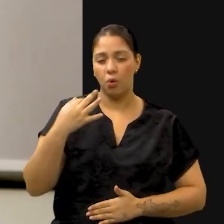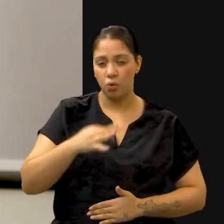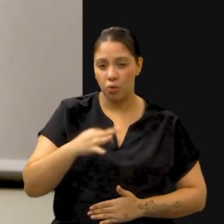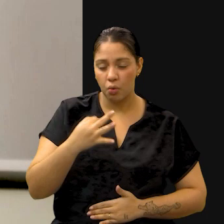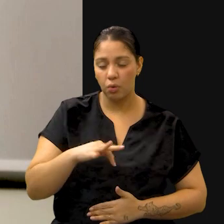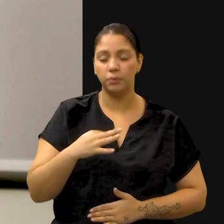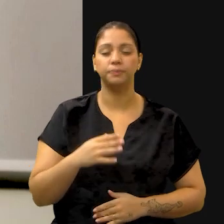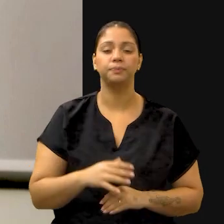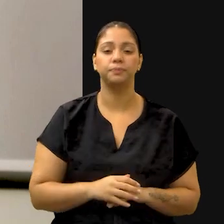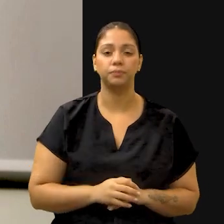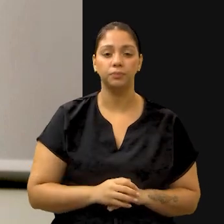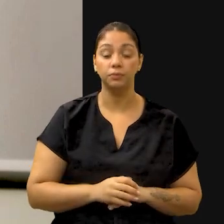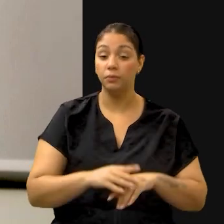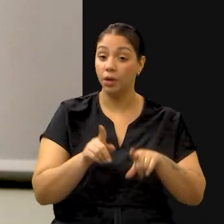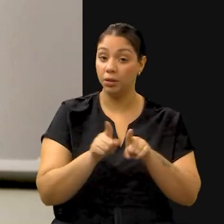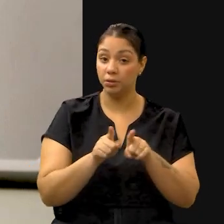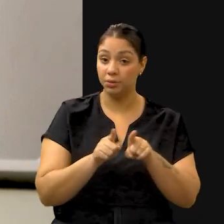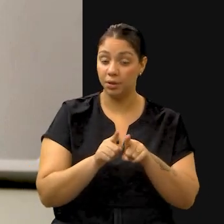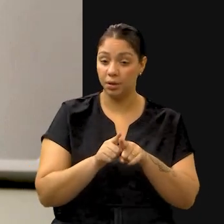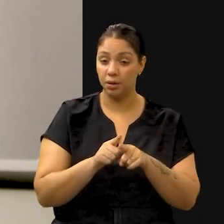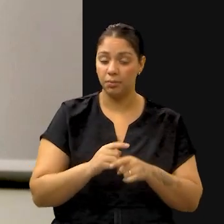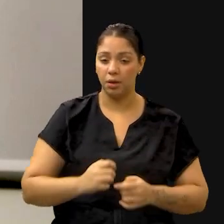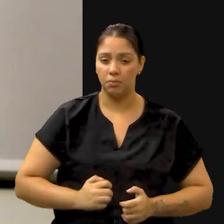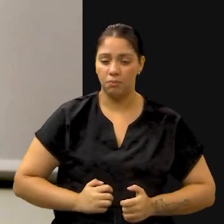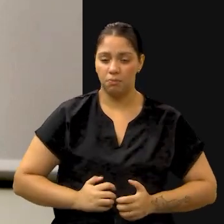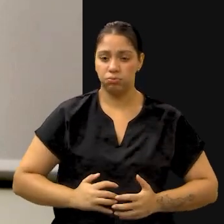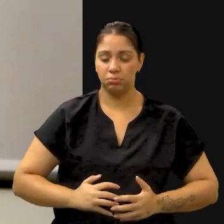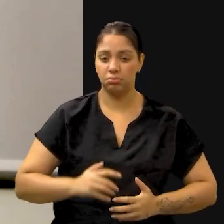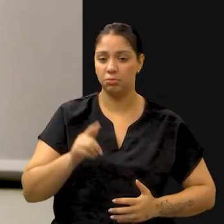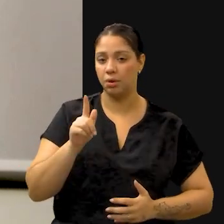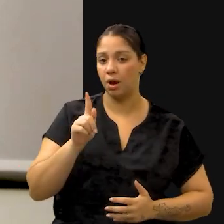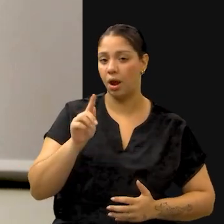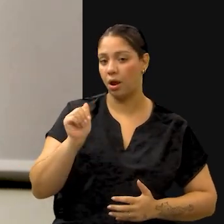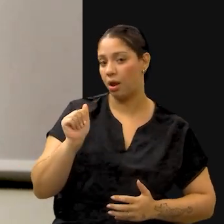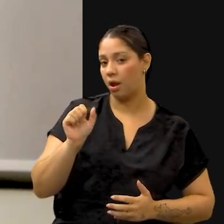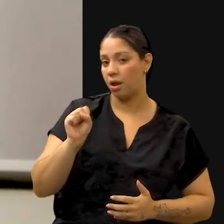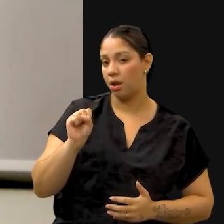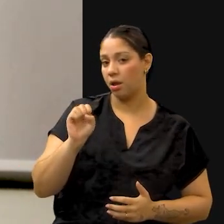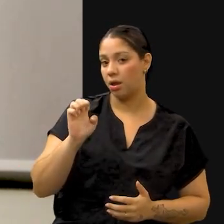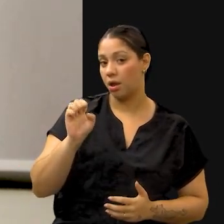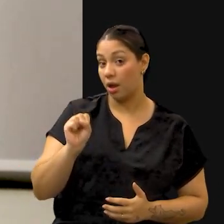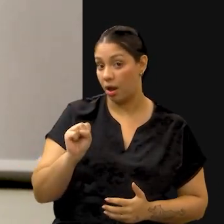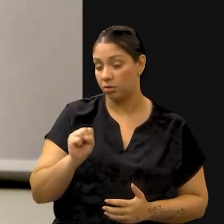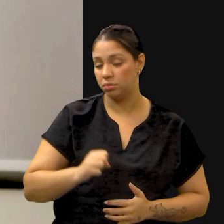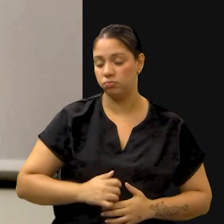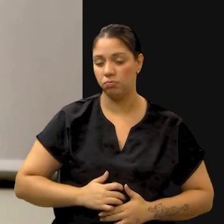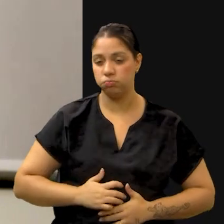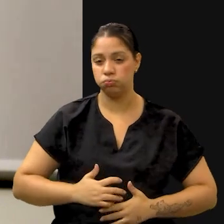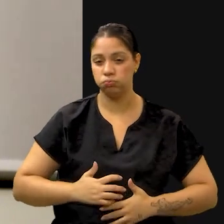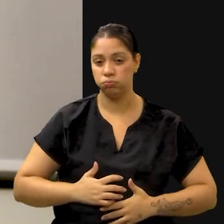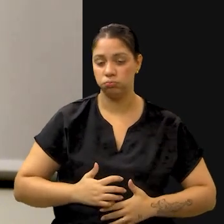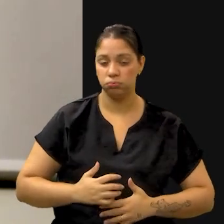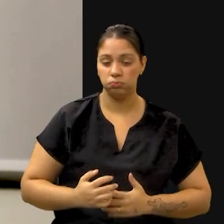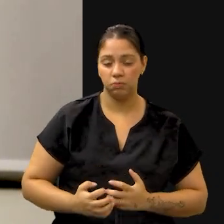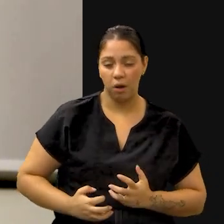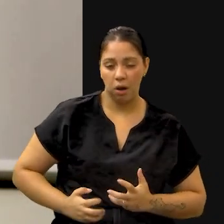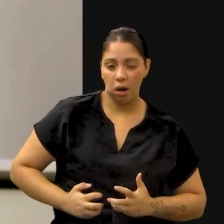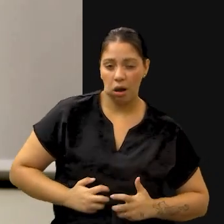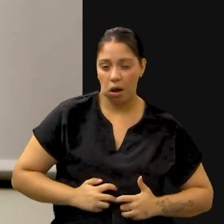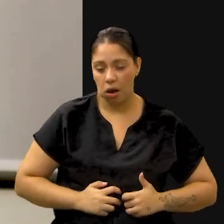características de cólica, acúmulo de gases, né? O paciente às vezes não tem um acúmulo de gases e passa a ter